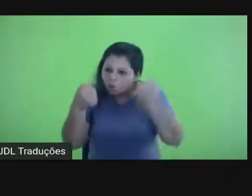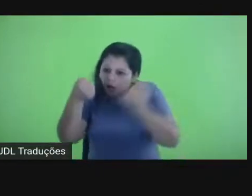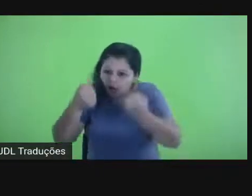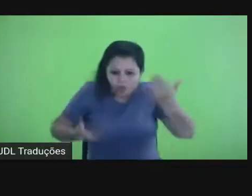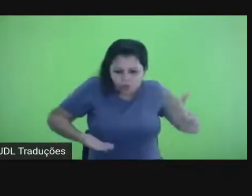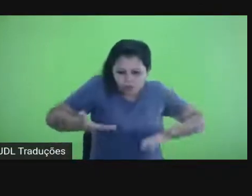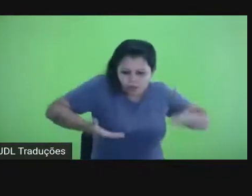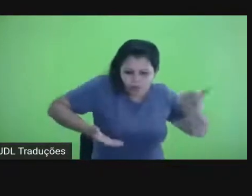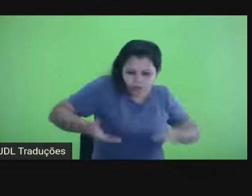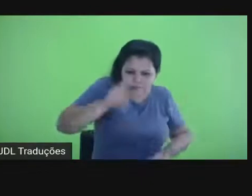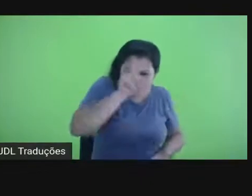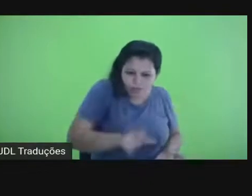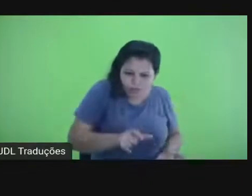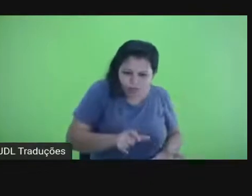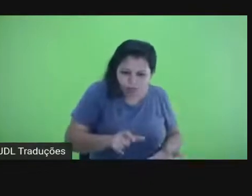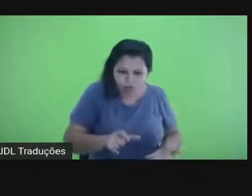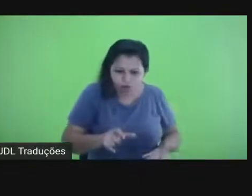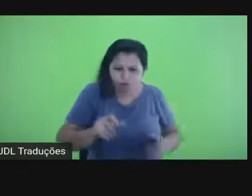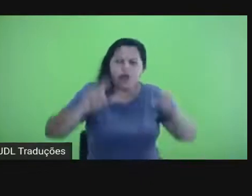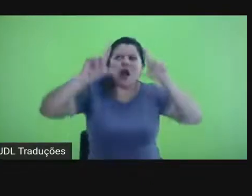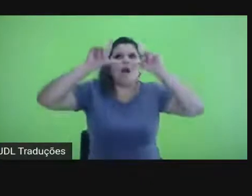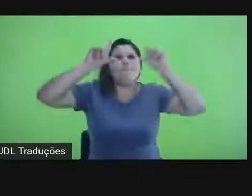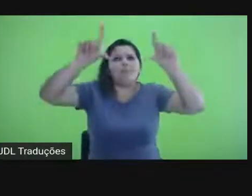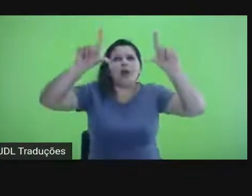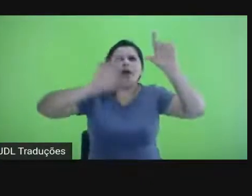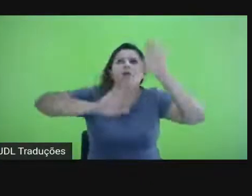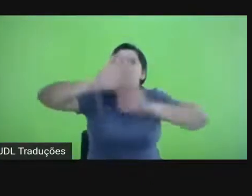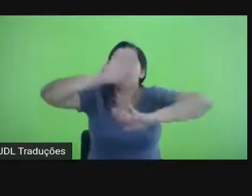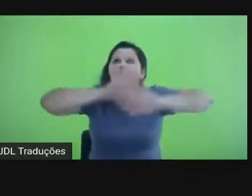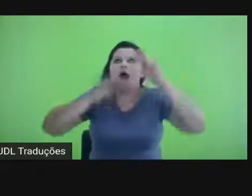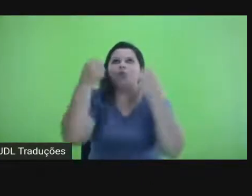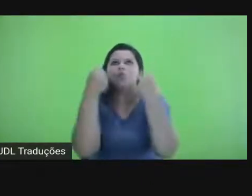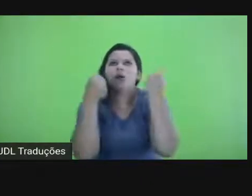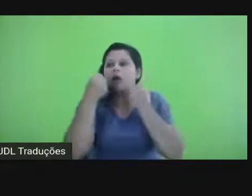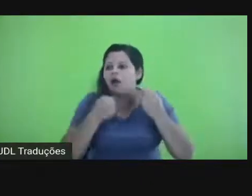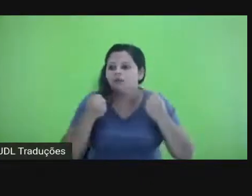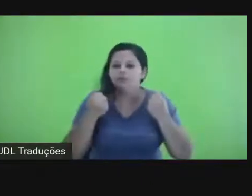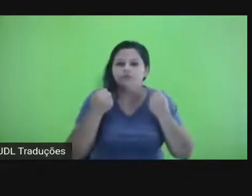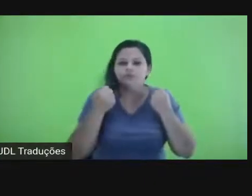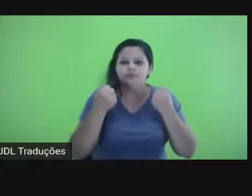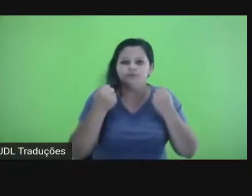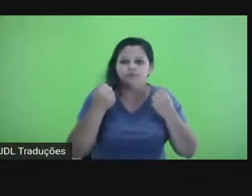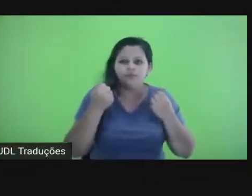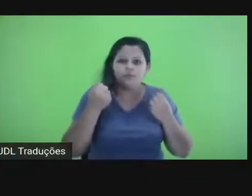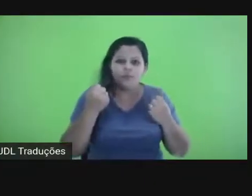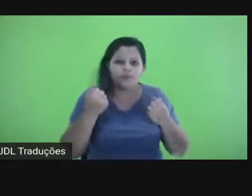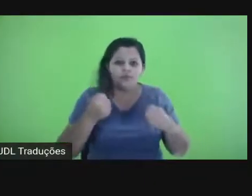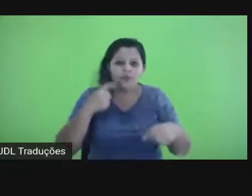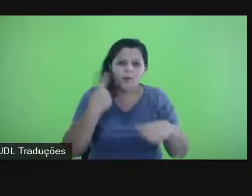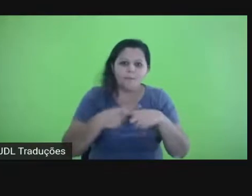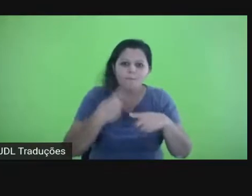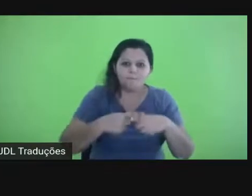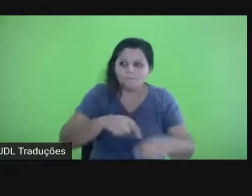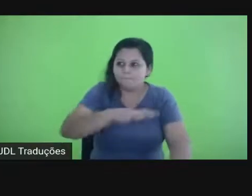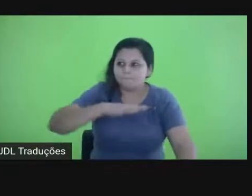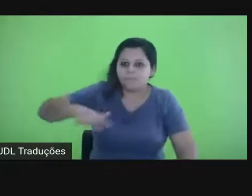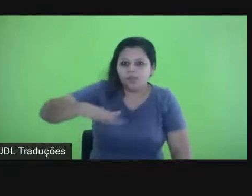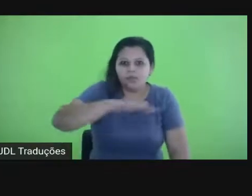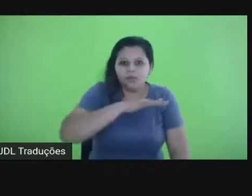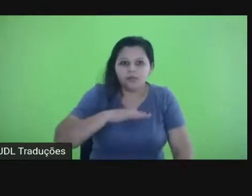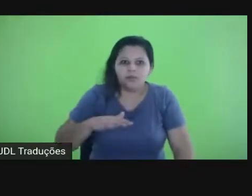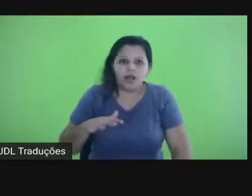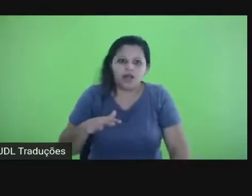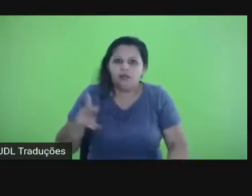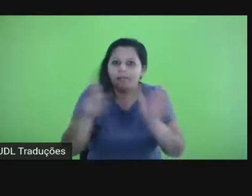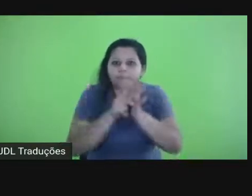transitando pela cidade. E a gente está recebendo a informação de que nós é que temos que tomar cuidado, porque o espaço é do